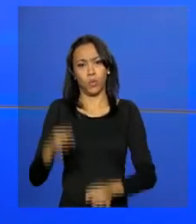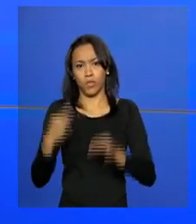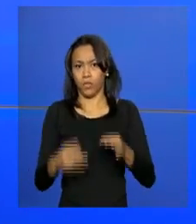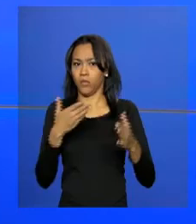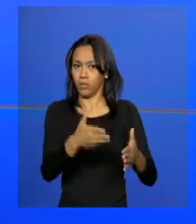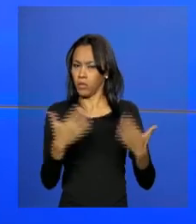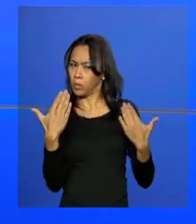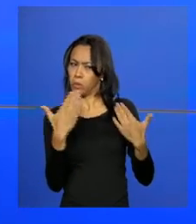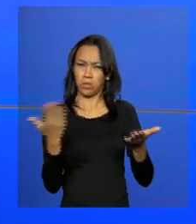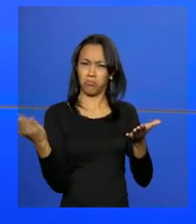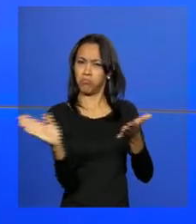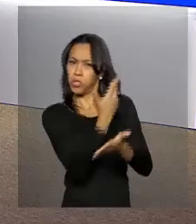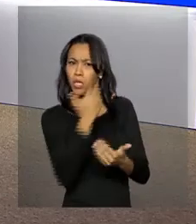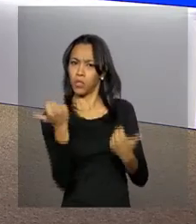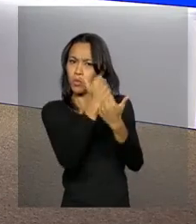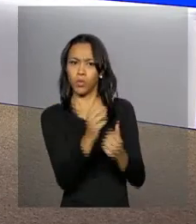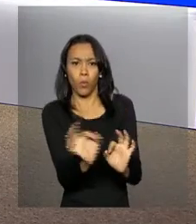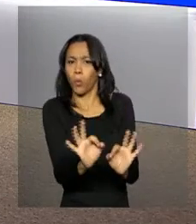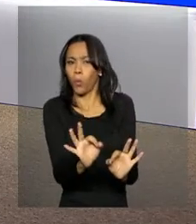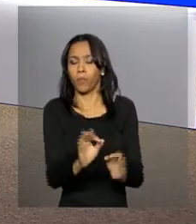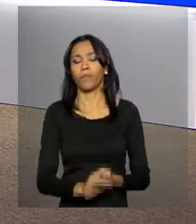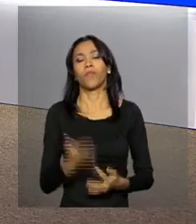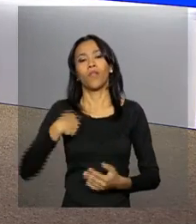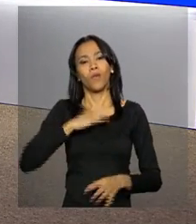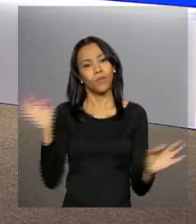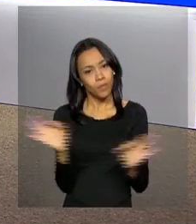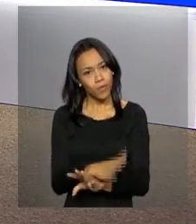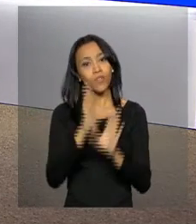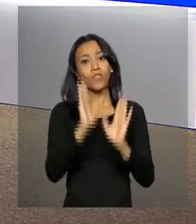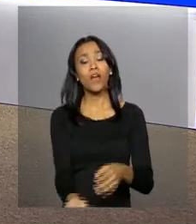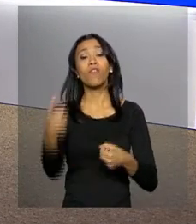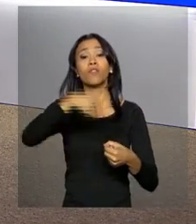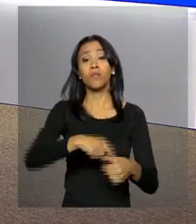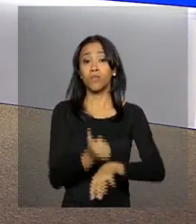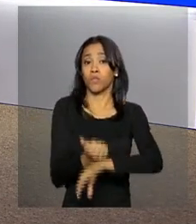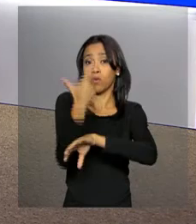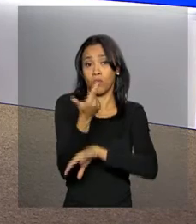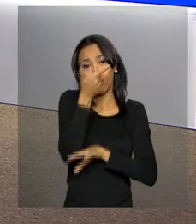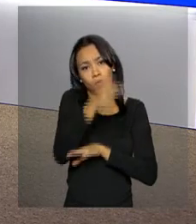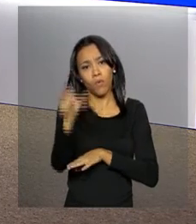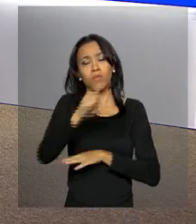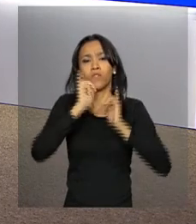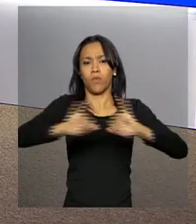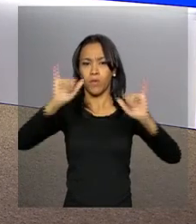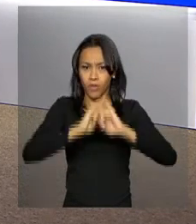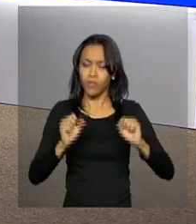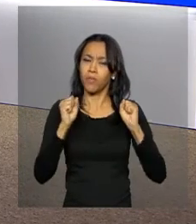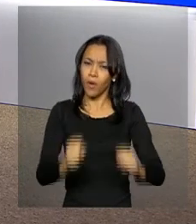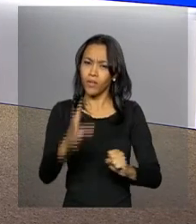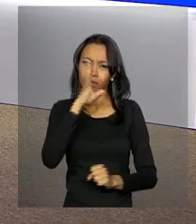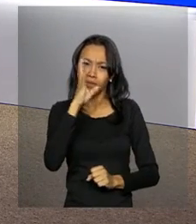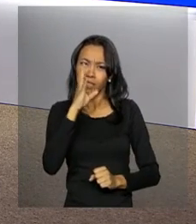decisão sobre a sua substituição. Nós ficamos por aqui, mas voltamos ao meio-dia com outras notícias. Acompanhe as